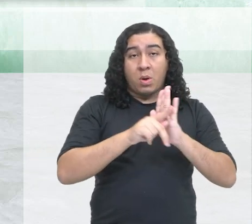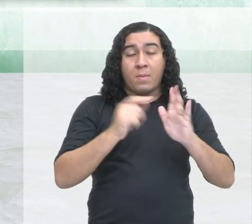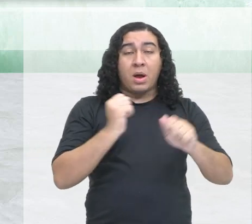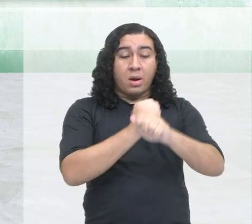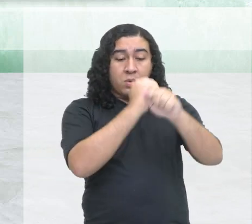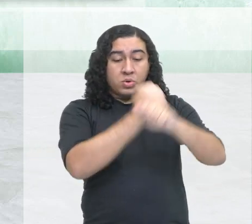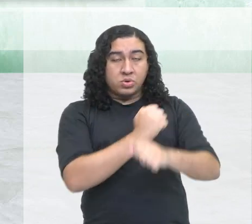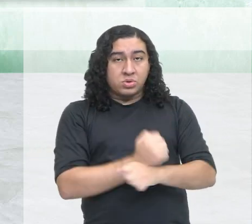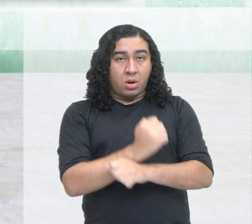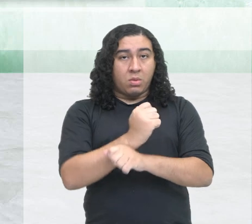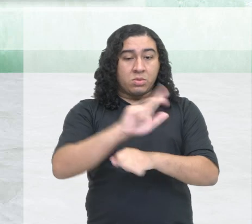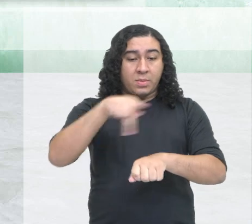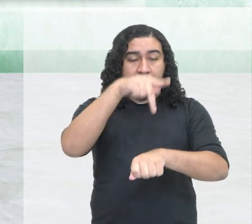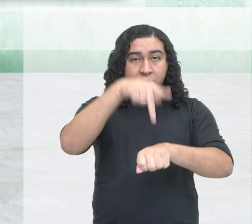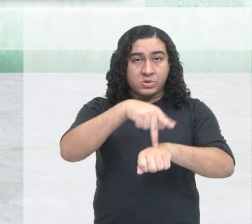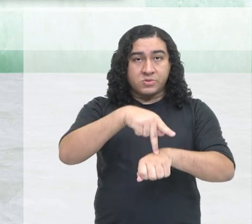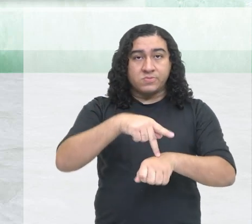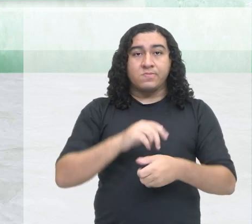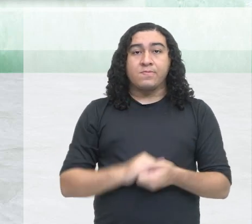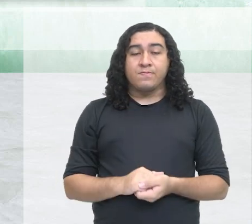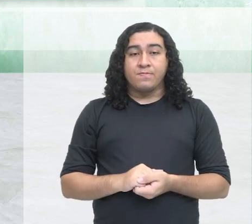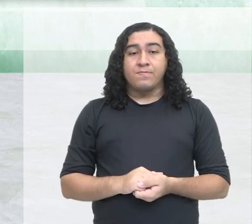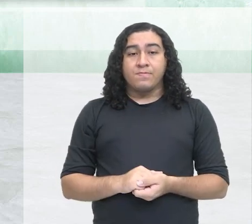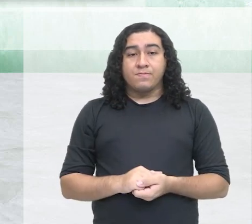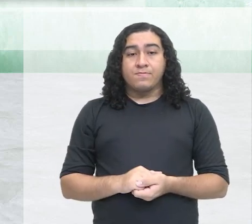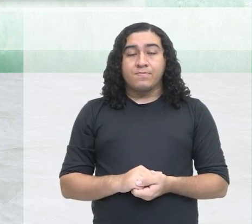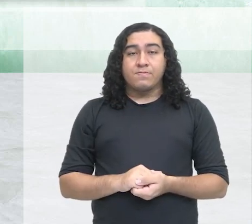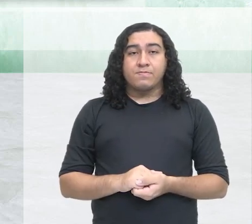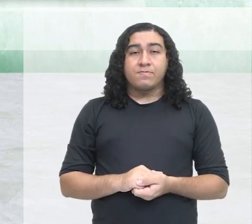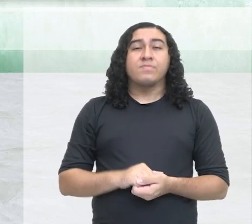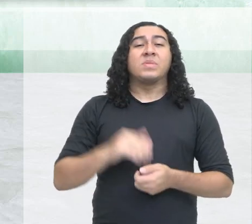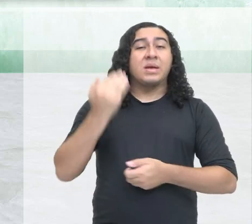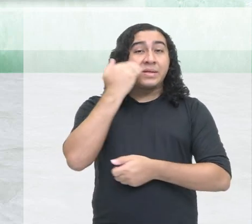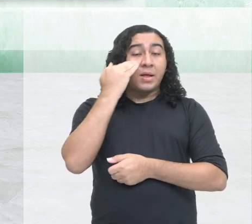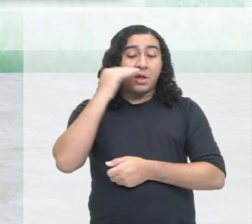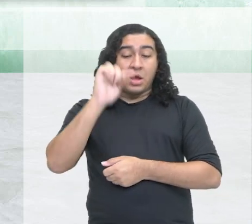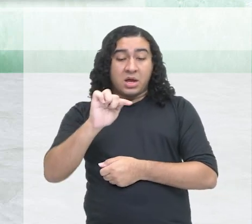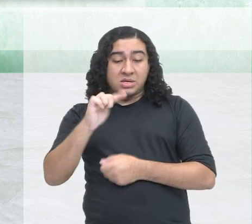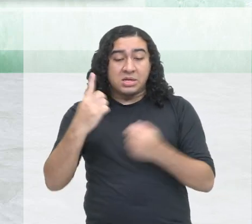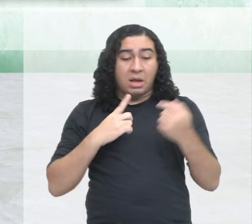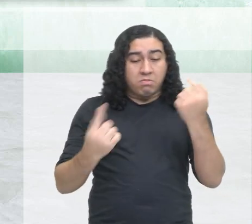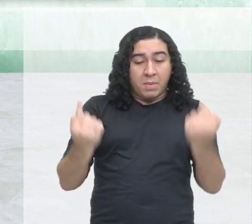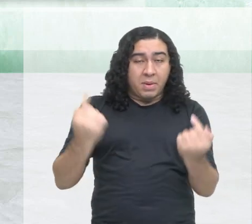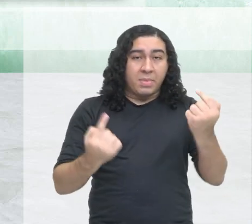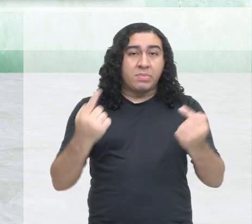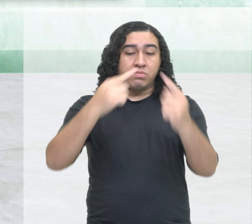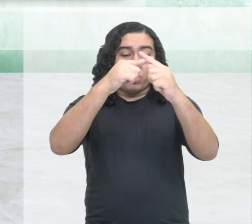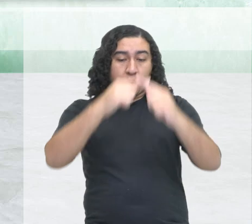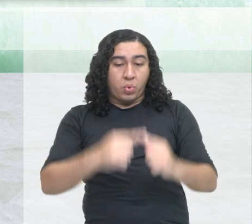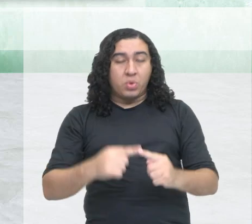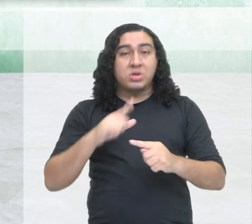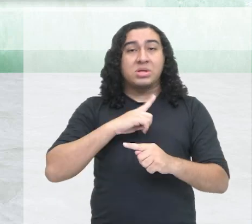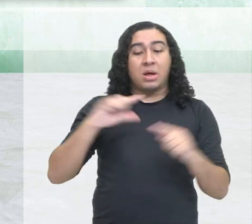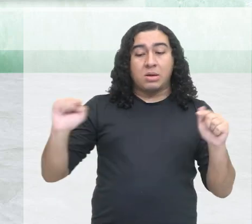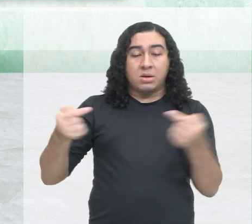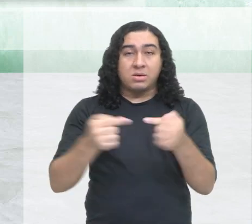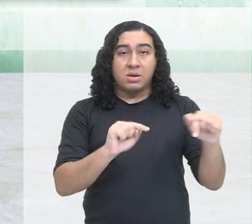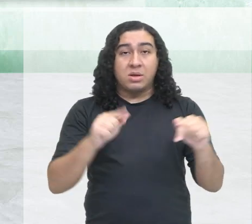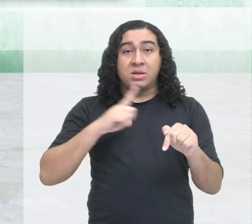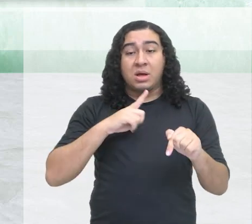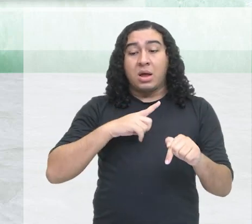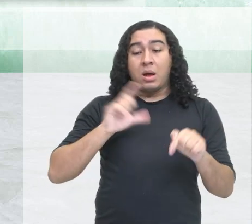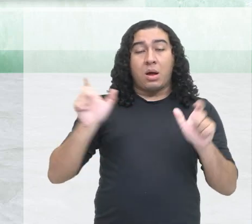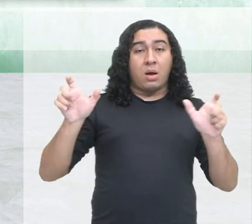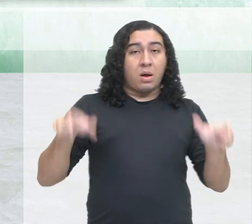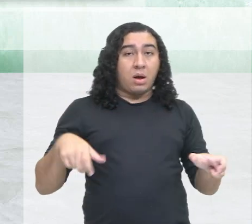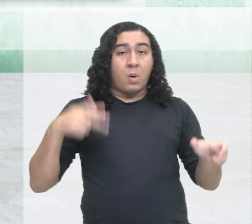Nacional. Tá? Dentro desse embate político, você tem o Collor com um discurso